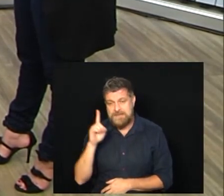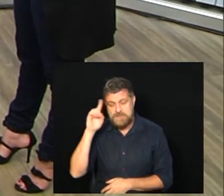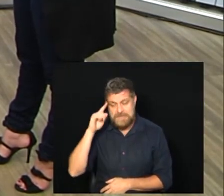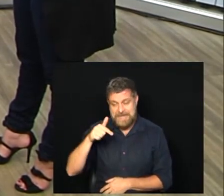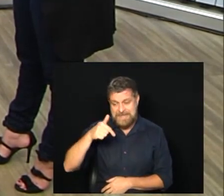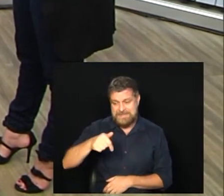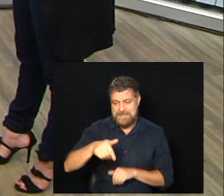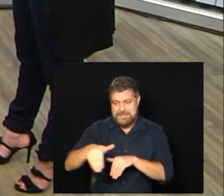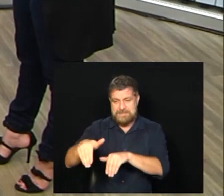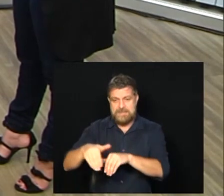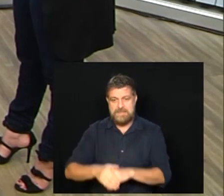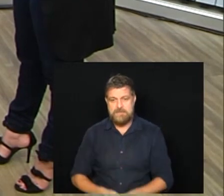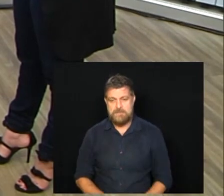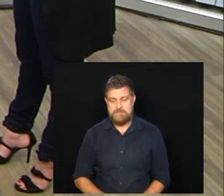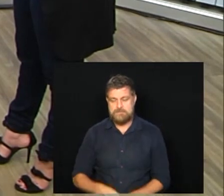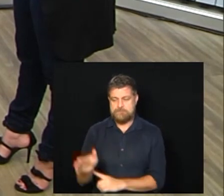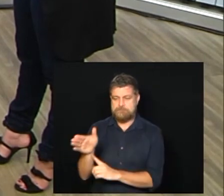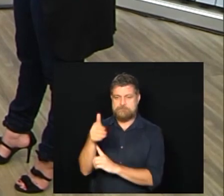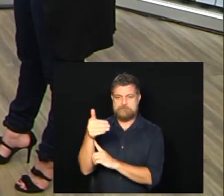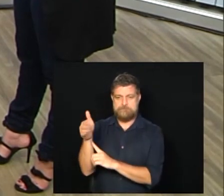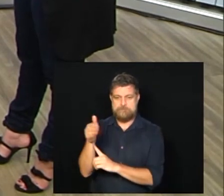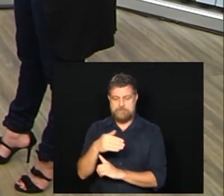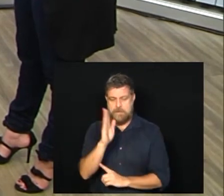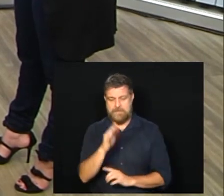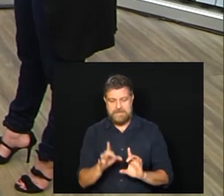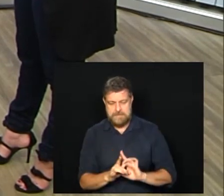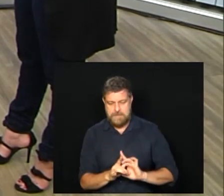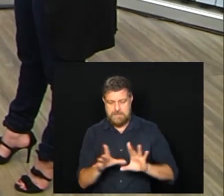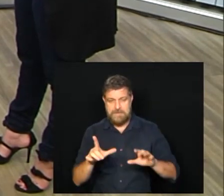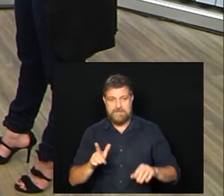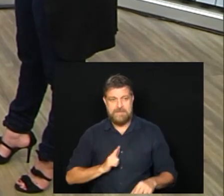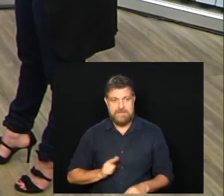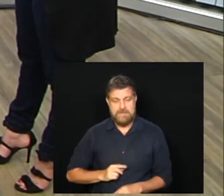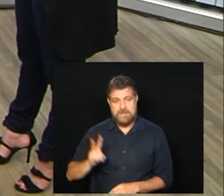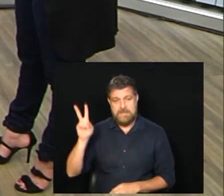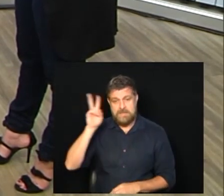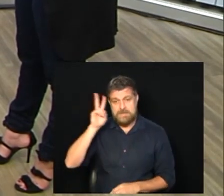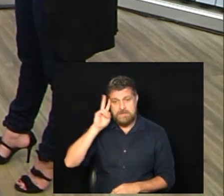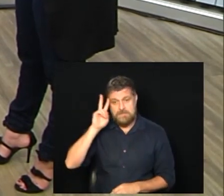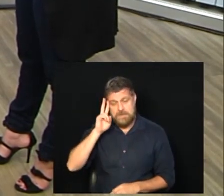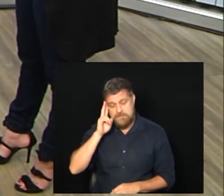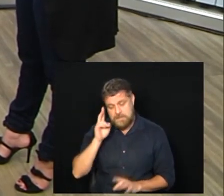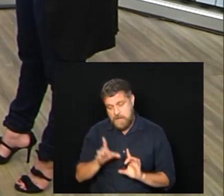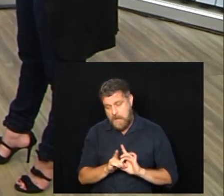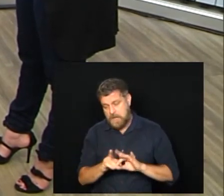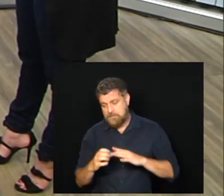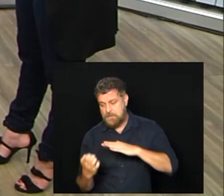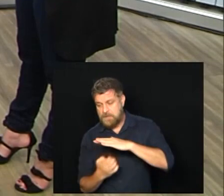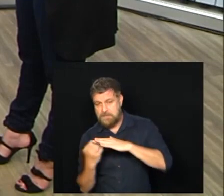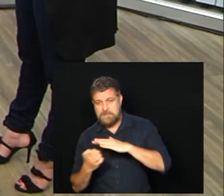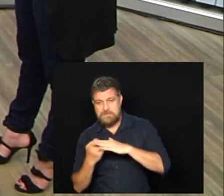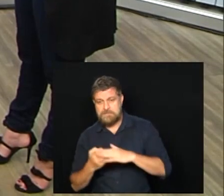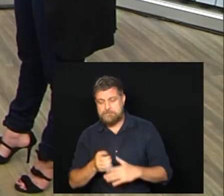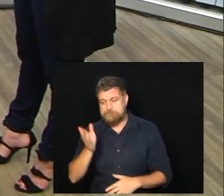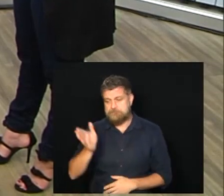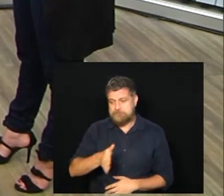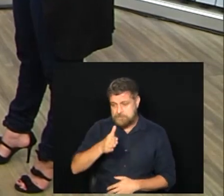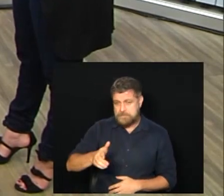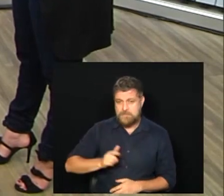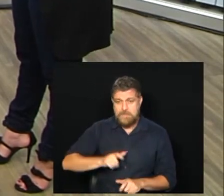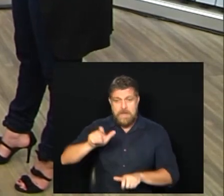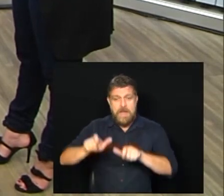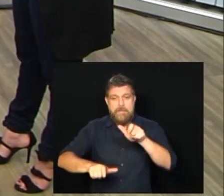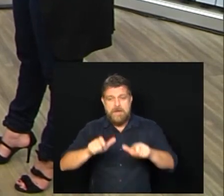setembro, dia da Independência, e a gente sabe que na segunda-feira é ponto facultativo, muitas empresas emendam, então para o pessoal de